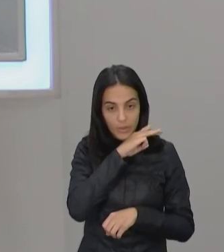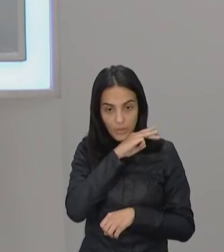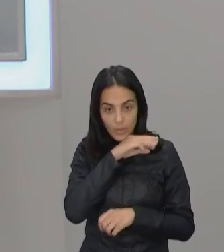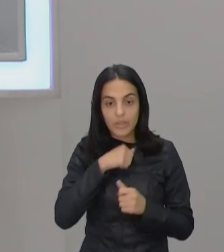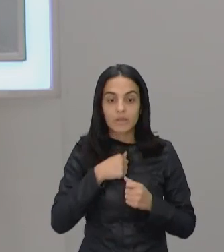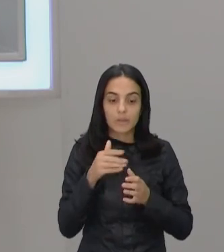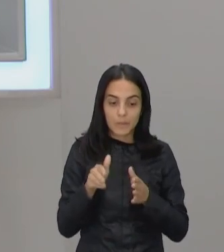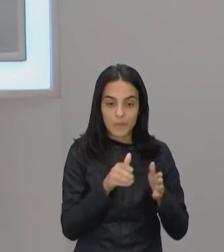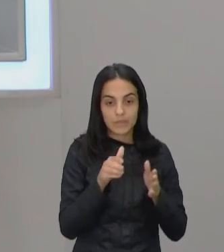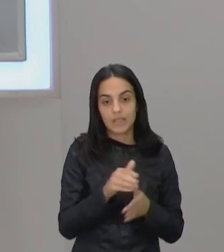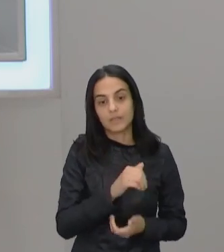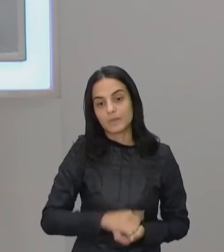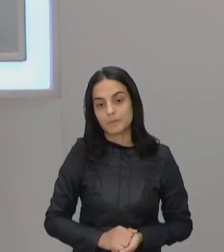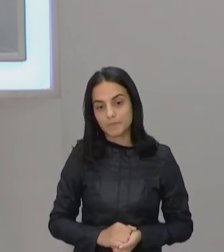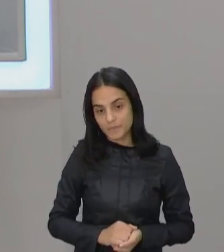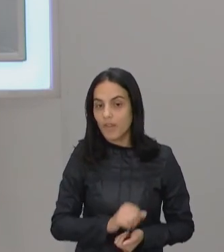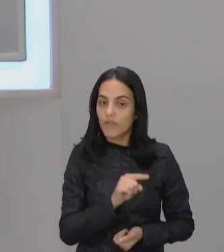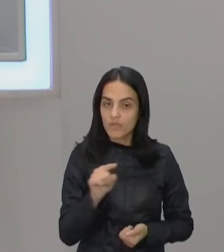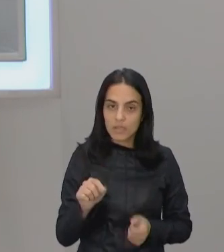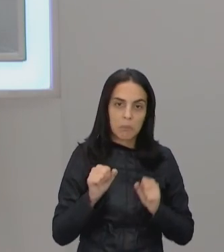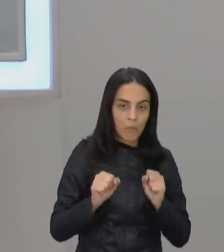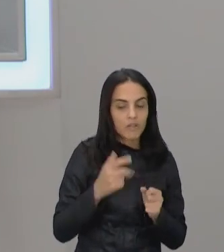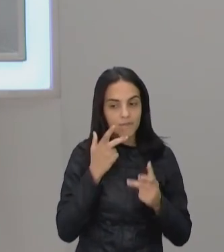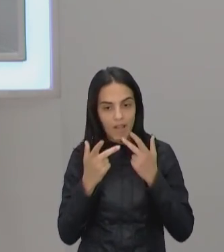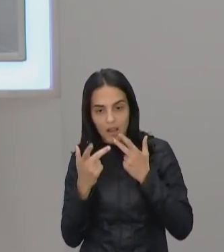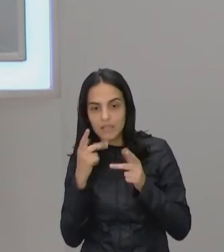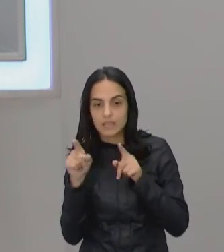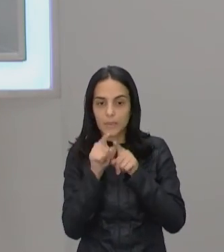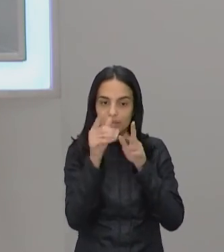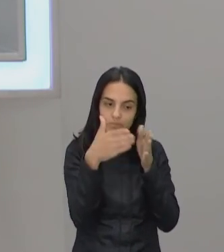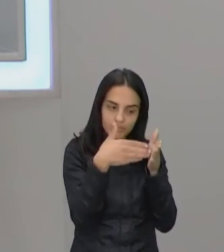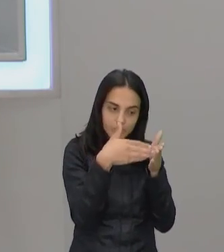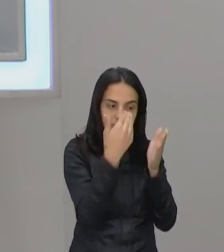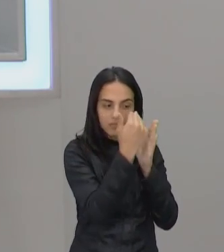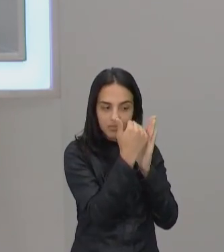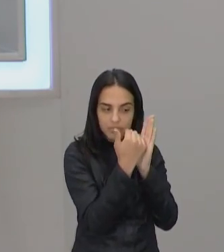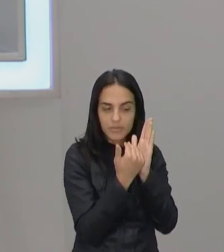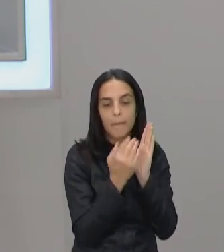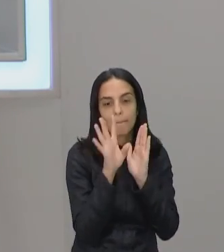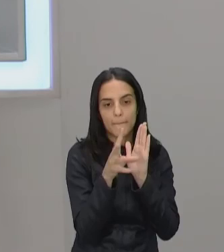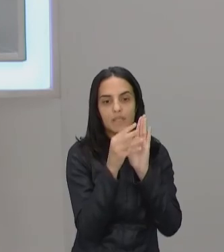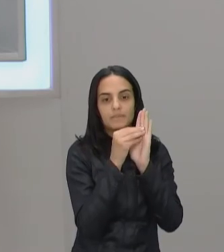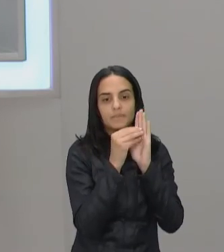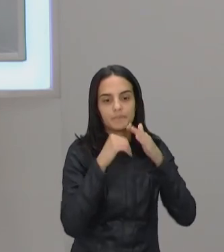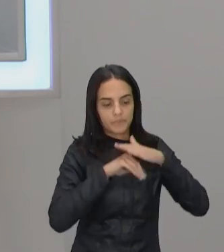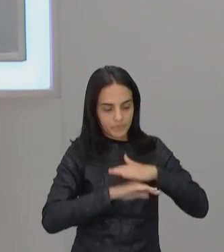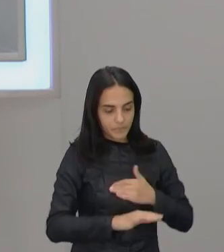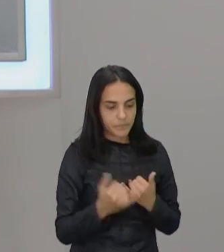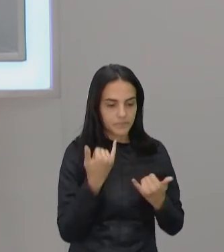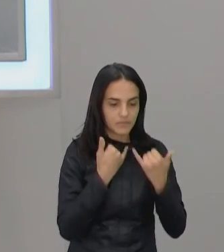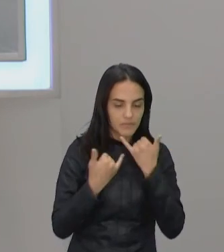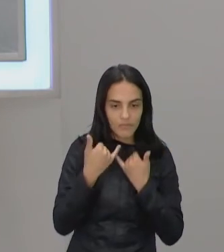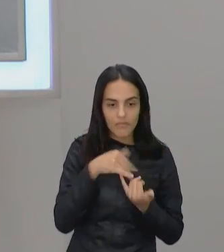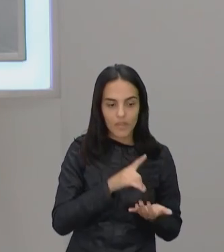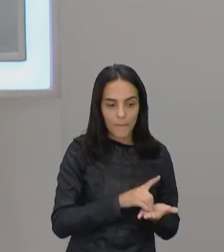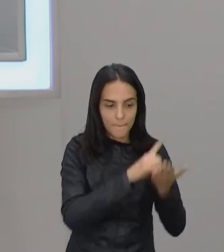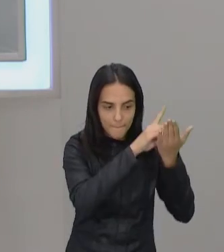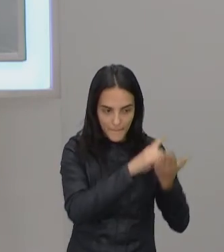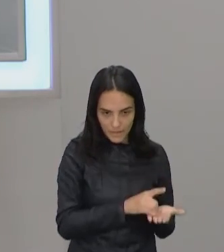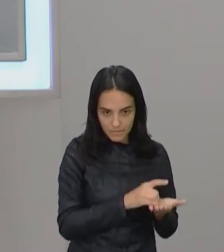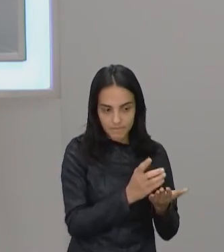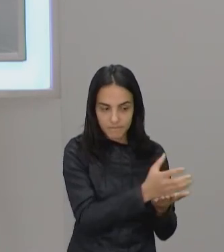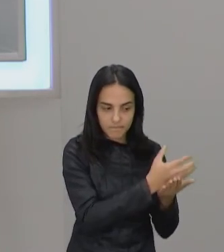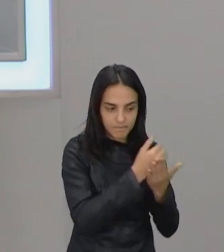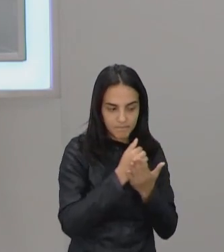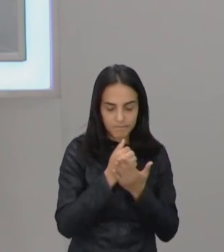no processo metabólico. Então você pode falar isso daí também lá no seu livretinho. Você vai coletar todas as informações no seu diário de bordo,